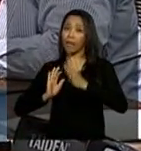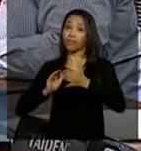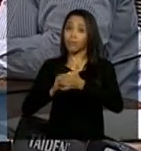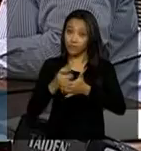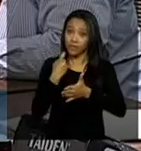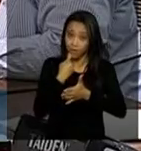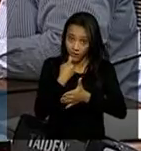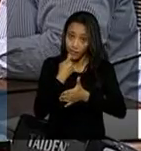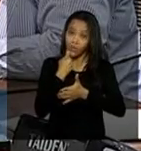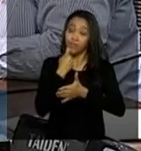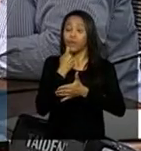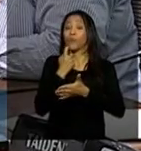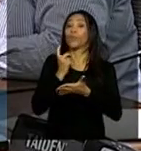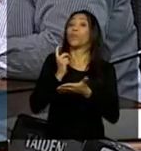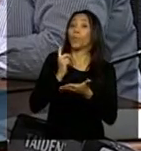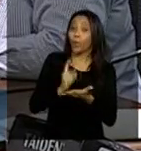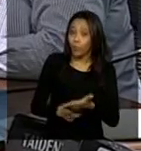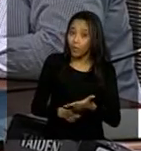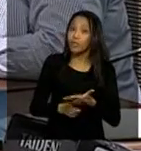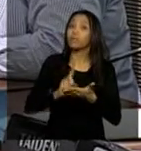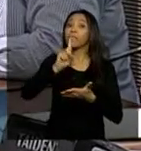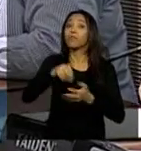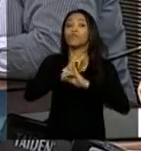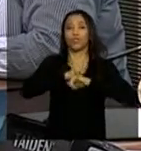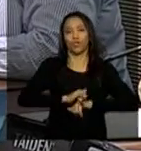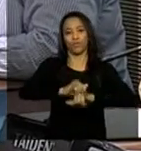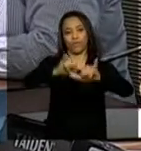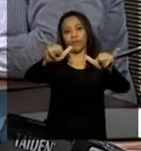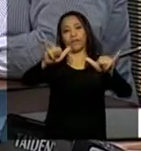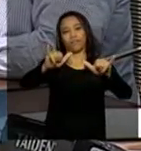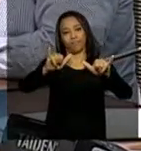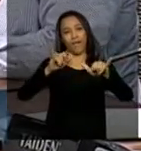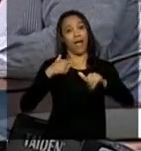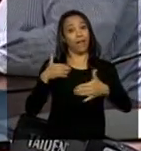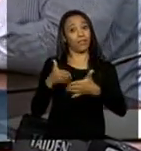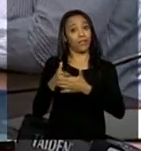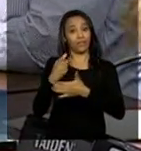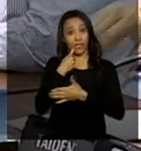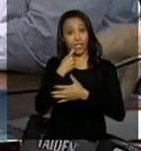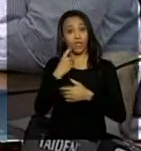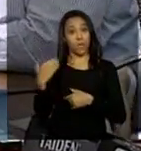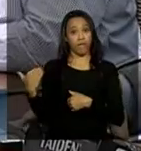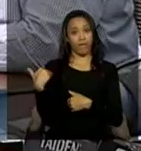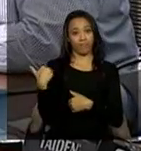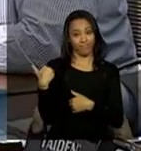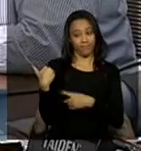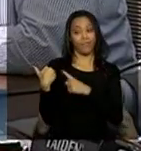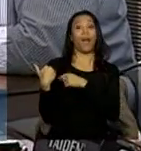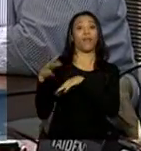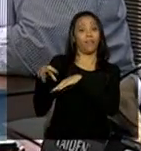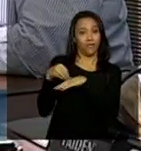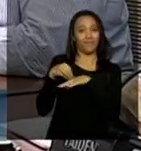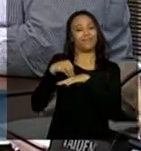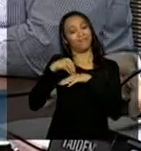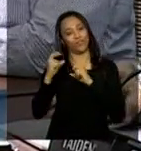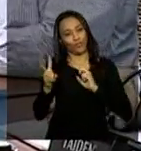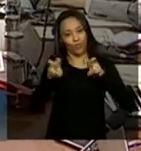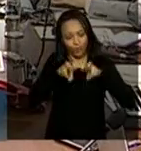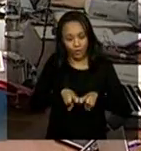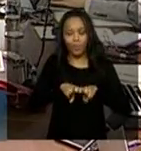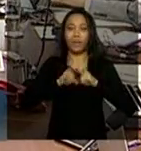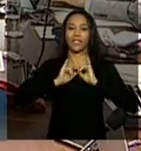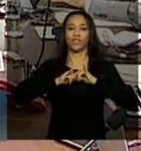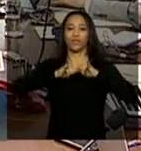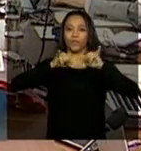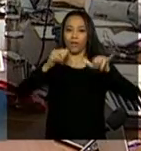sexta-feira, o compromisso público eu assumi de divulgar os dados. Tá, ok? Tá, então ele vai me chamar e nós vamos cantar novamente a nossa dupla caipira aqui.